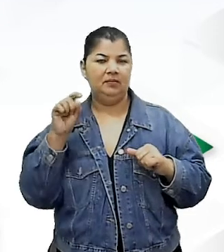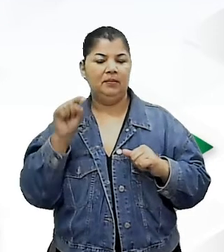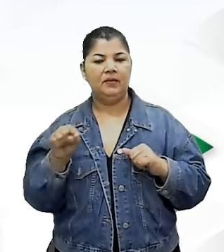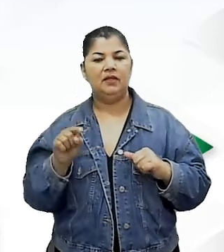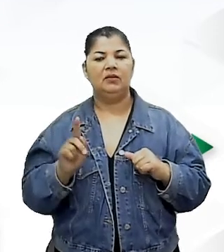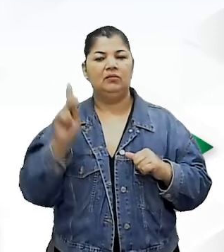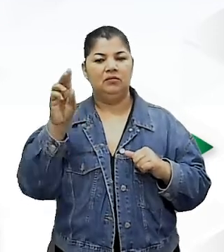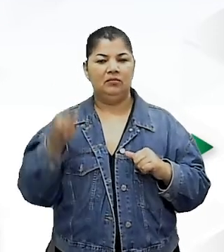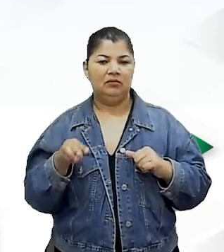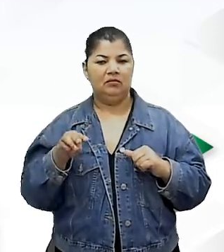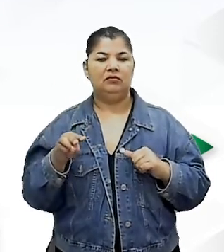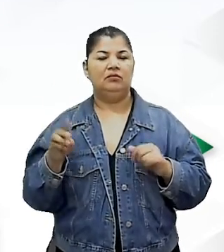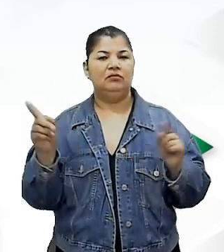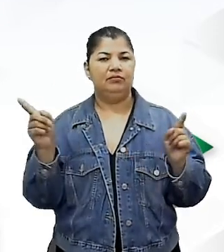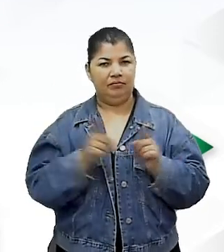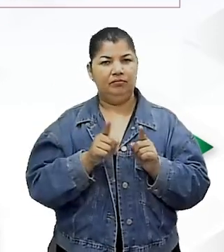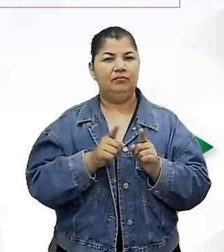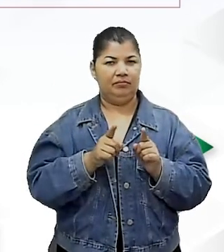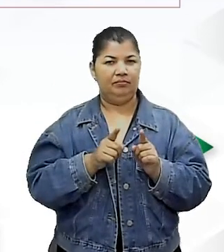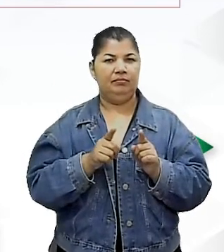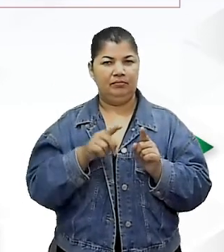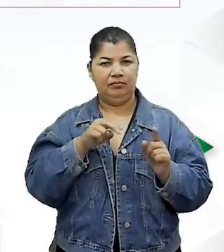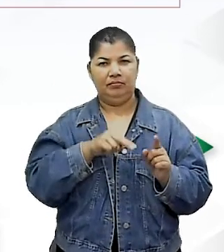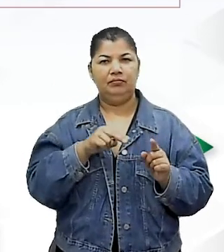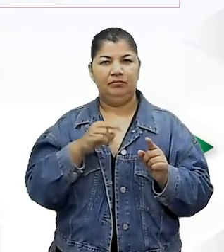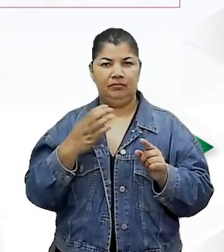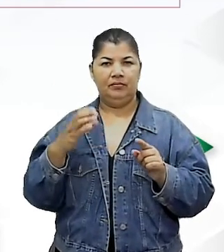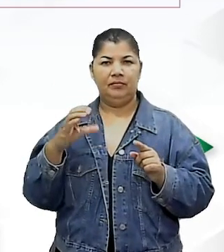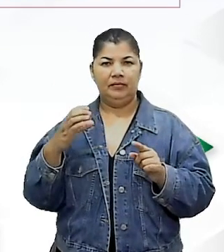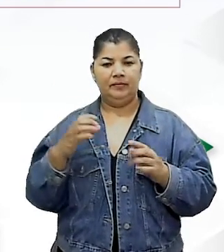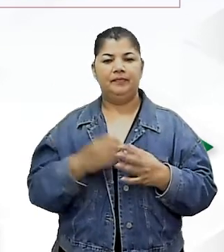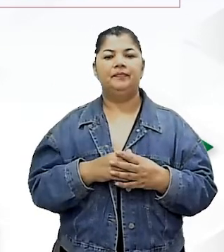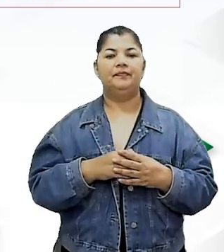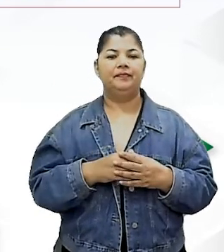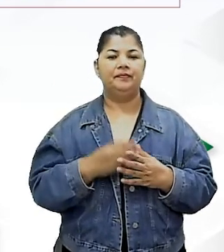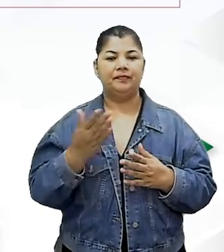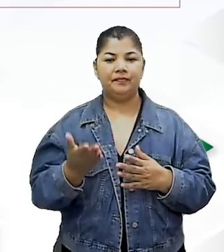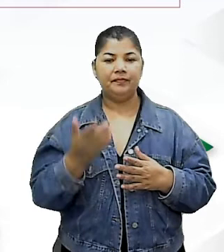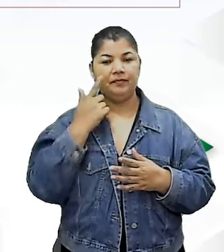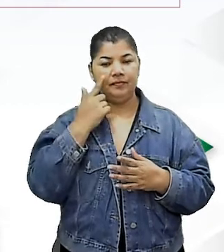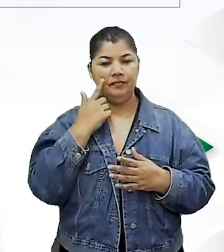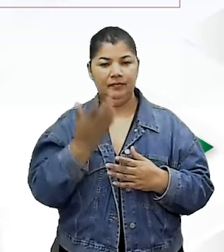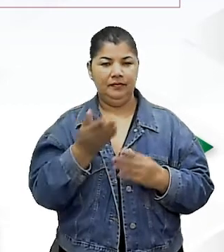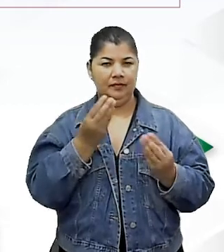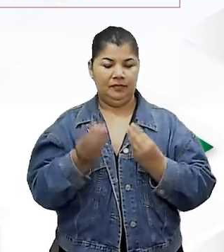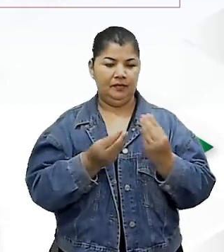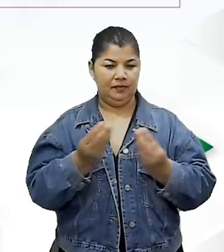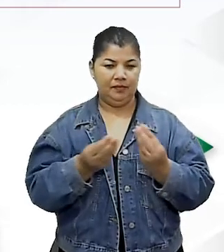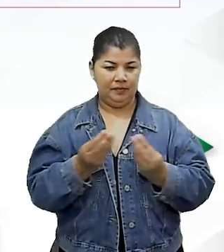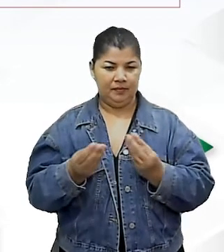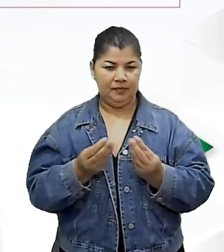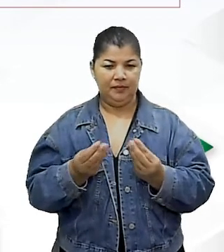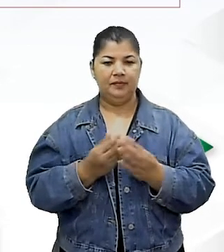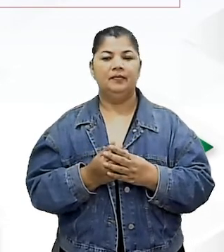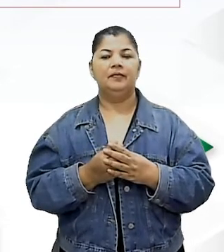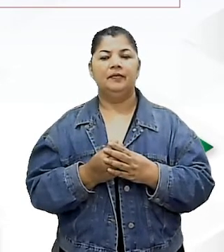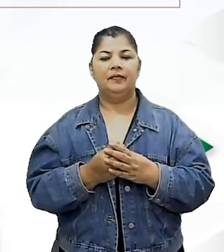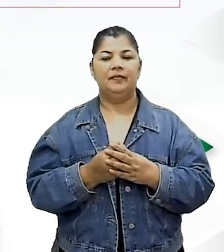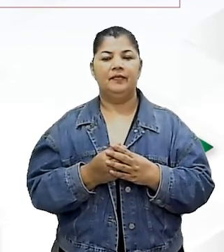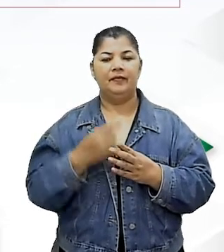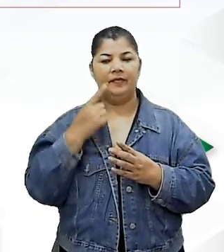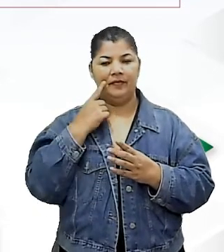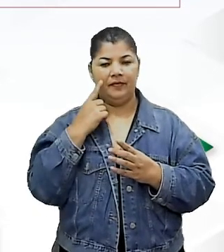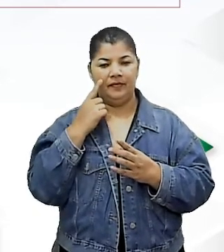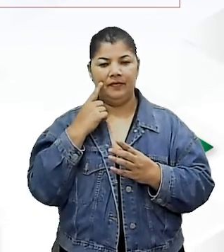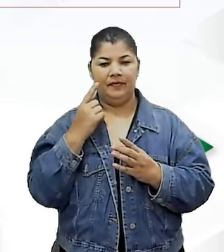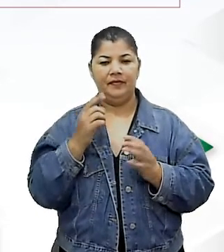nessa medida, né, em notação científica. Como seria, né? Colocando no intervalo que se pede aí necessário. Eu vou andar, veja,